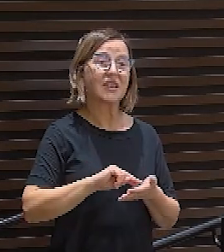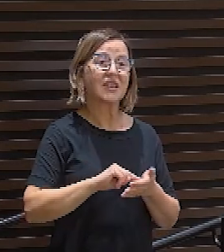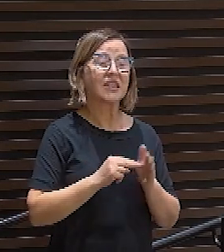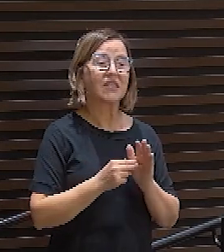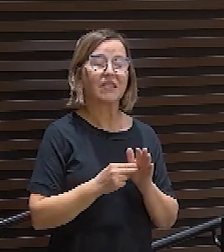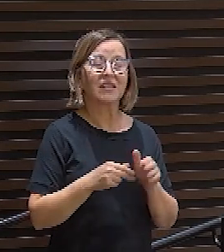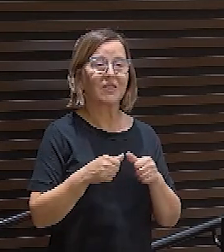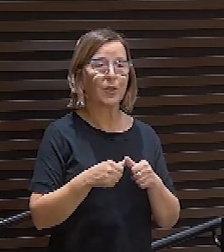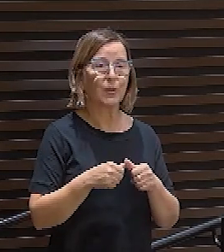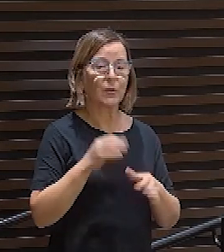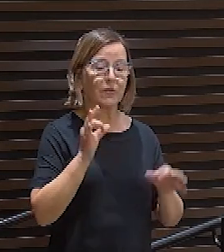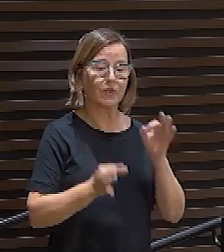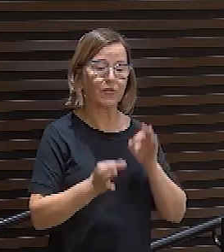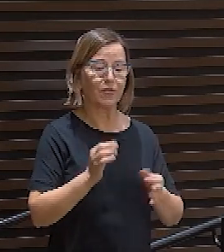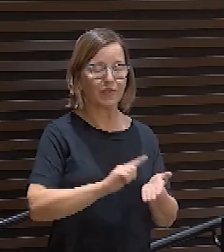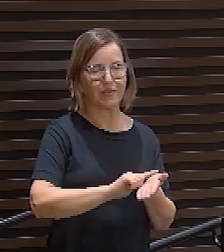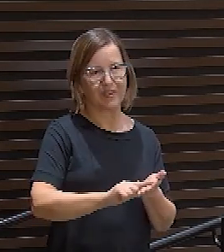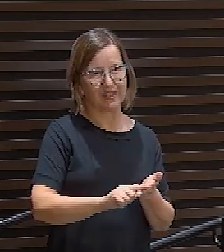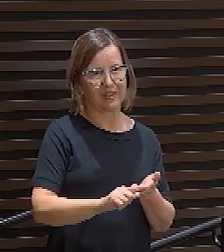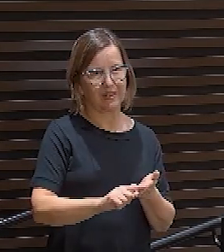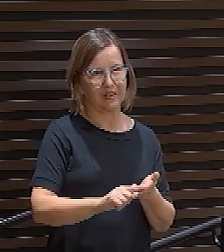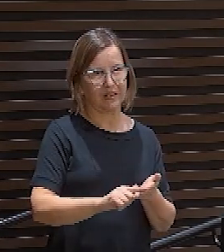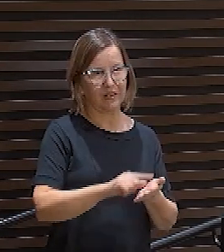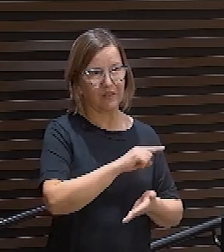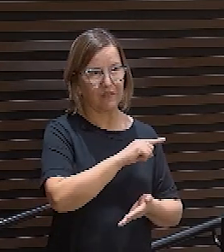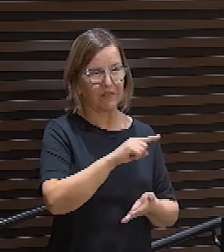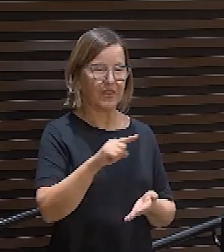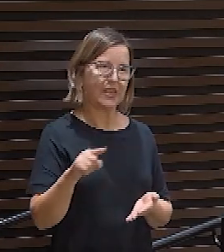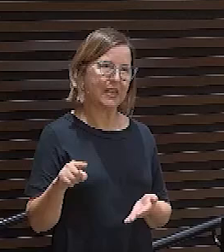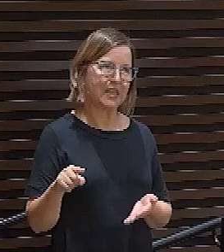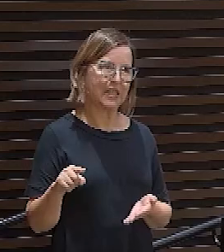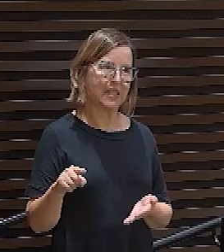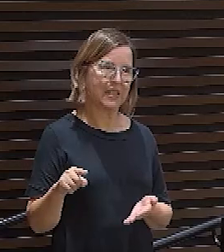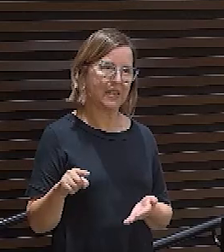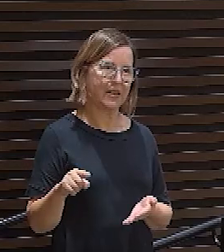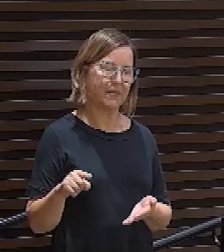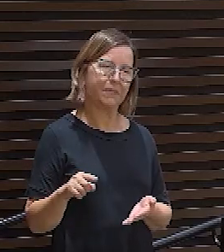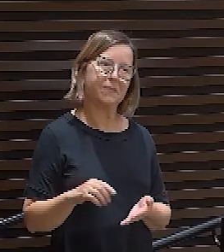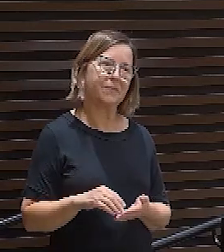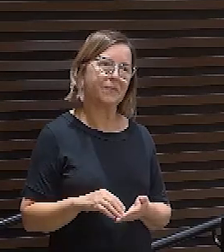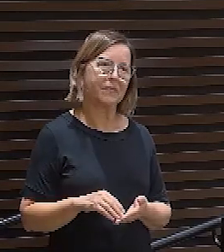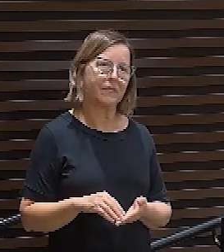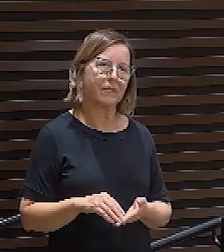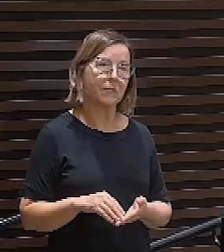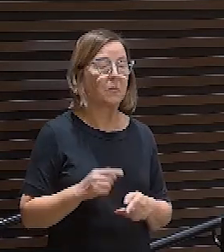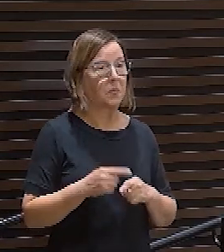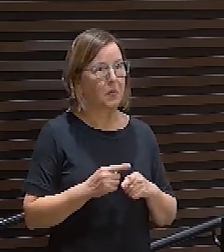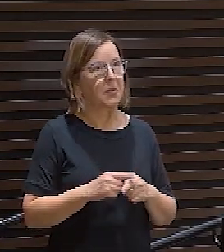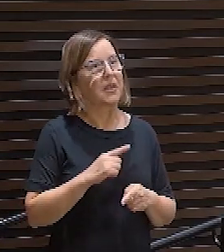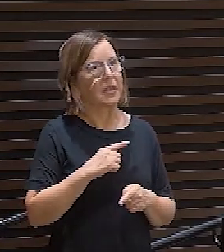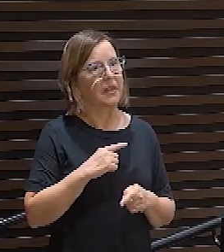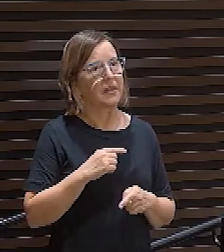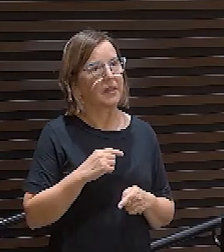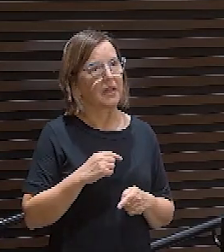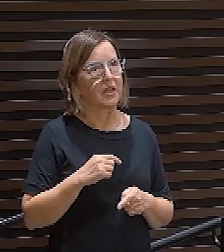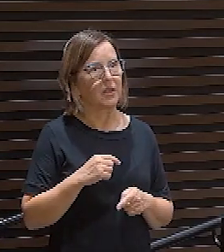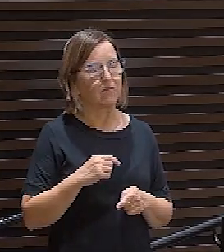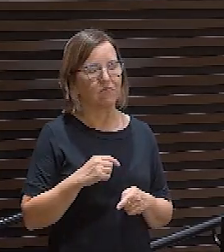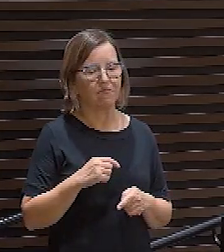justificação. É você ser considerado de fato. Porque haverá um tribunal.